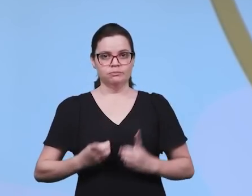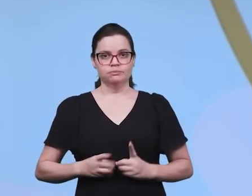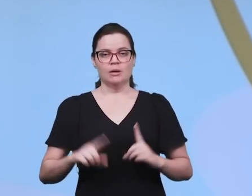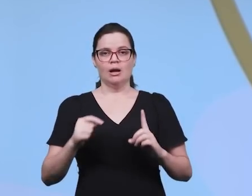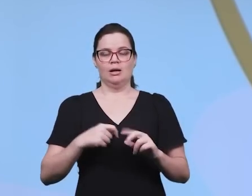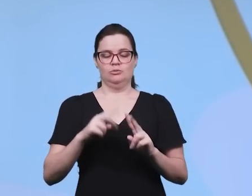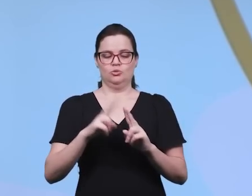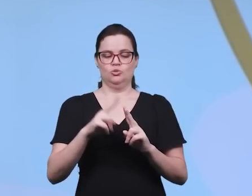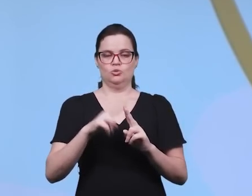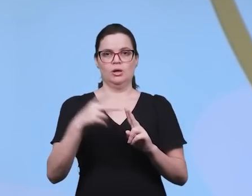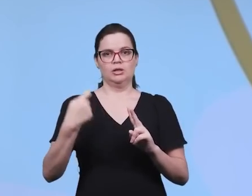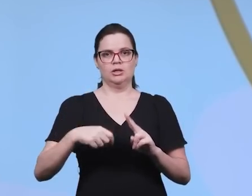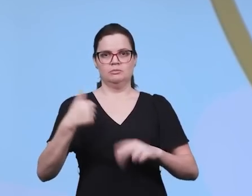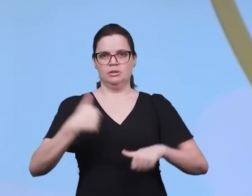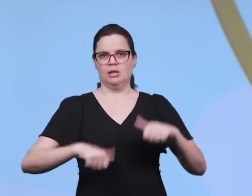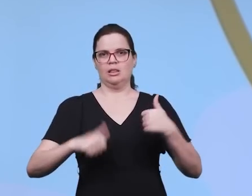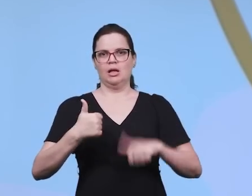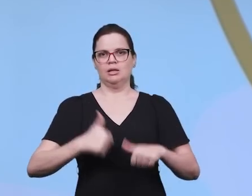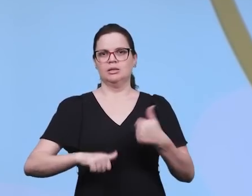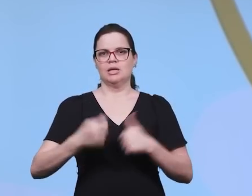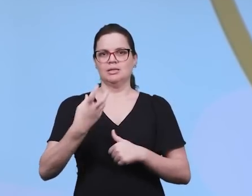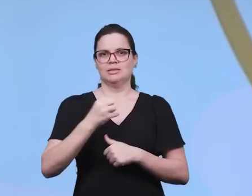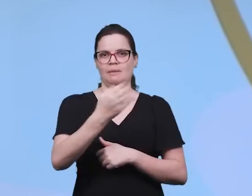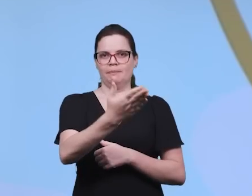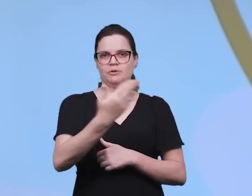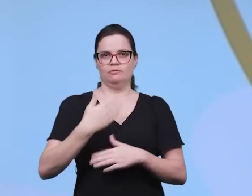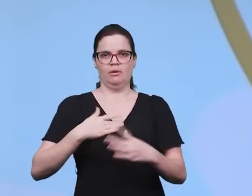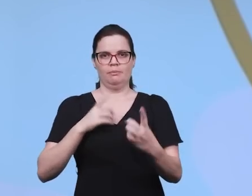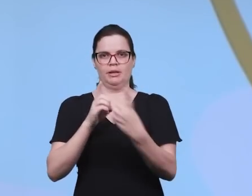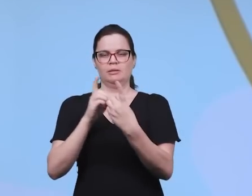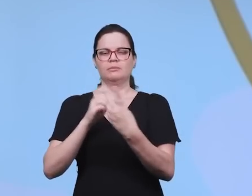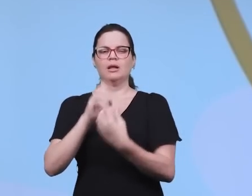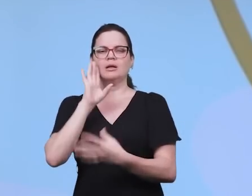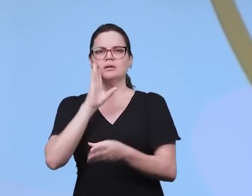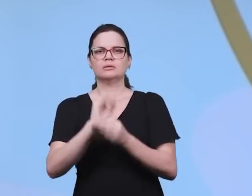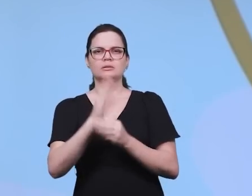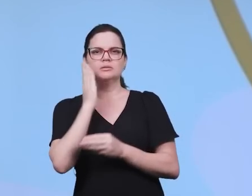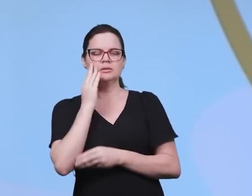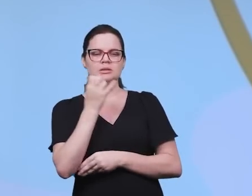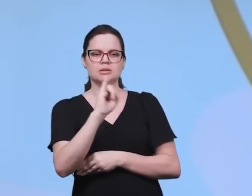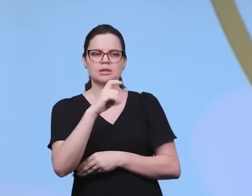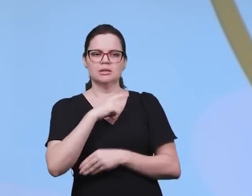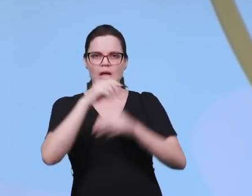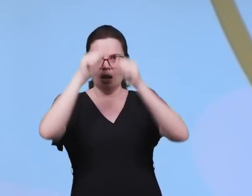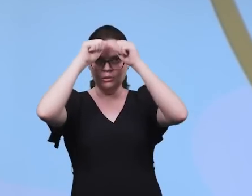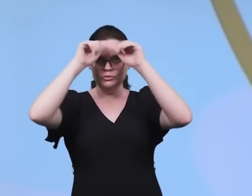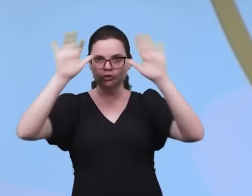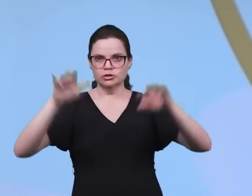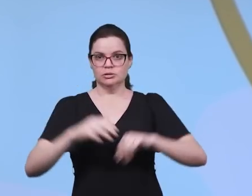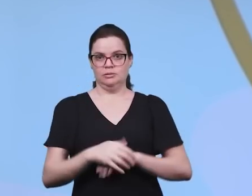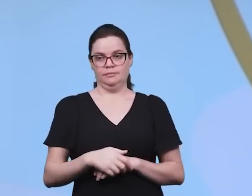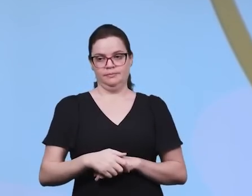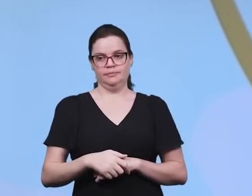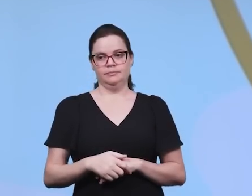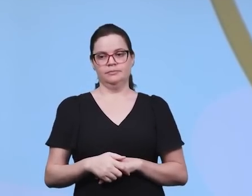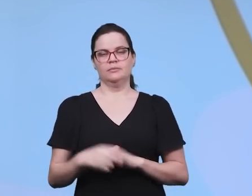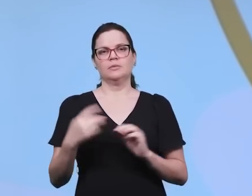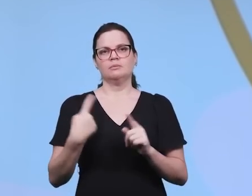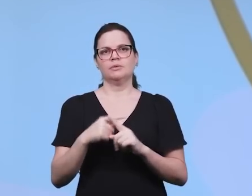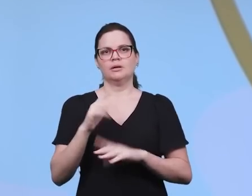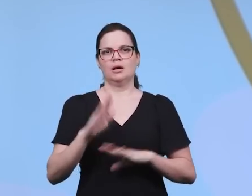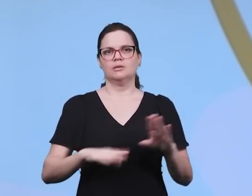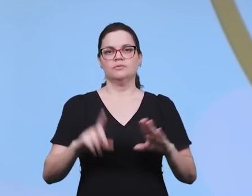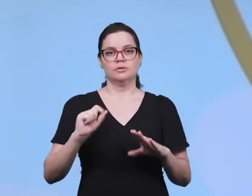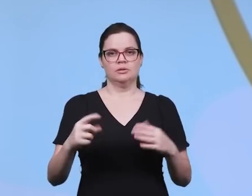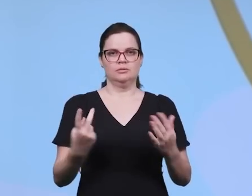nós vamos avaliar dentro do consultório para poder entender se aquela pessoa também está no espectro autista. O que acontece é que,